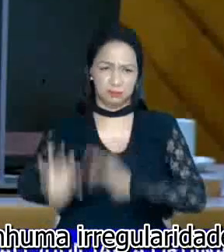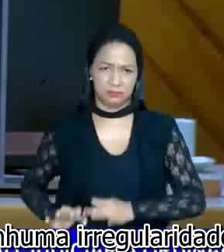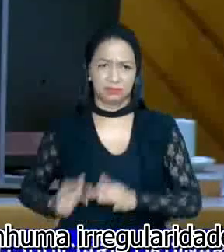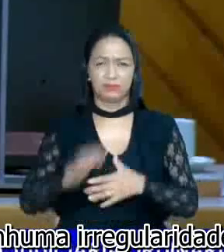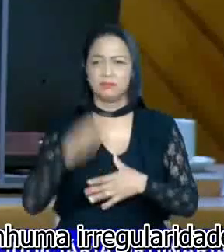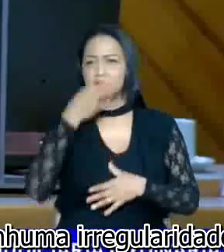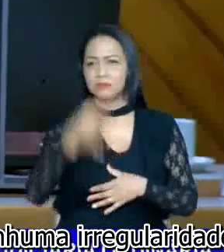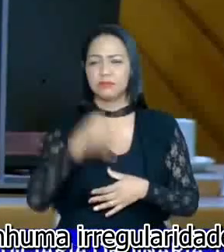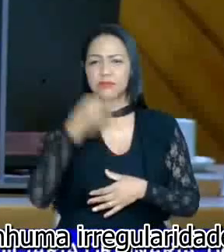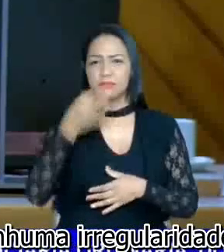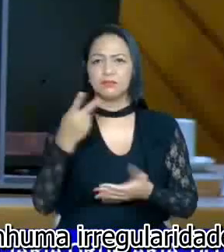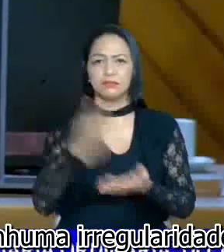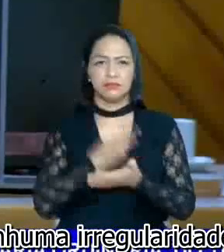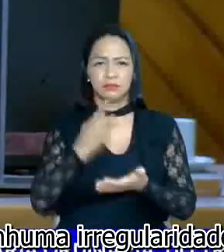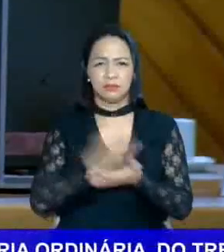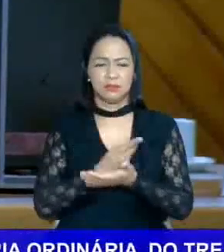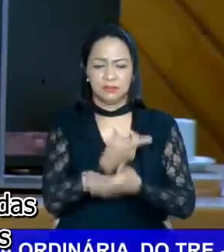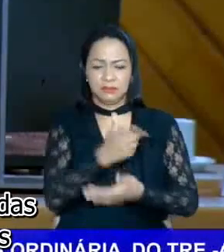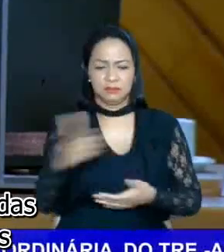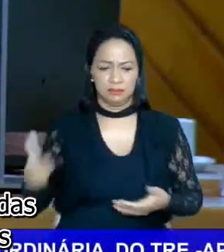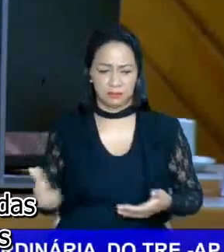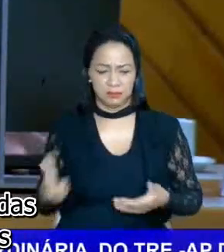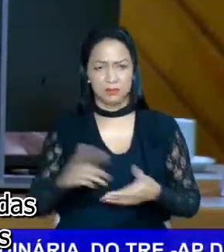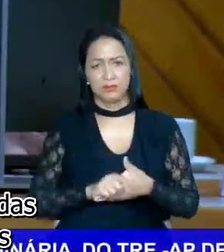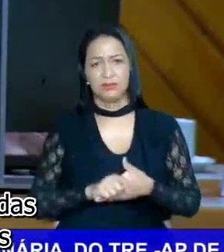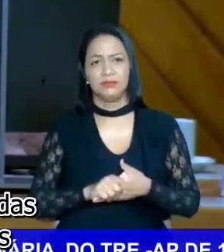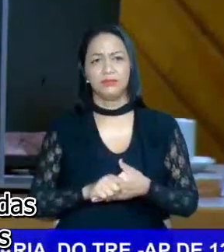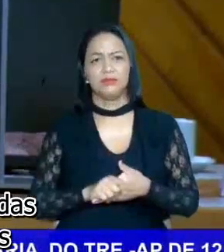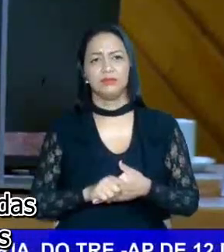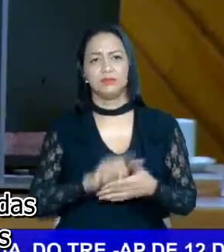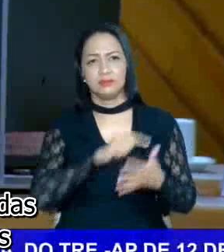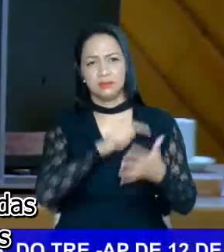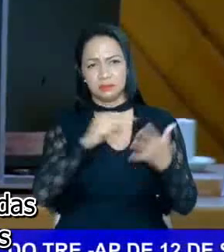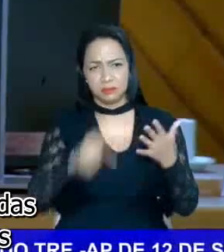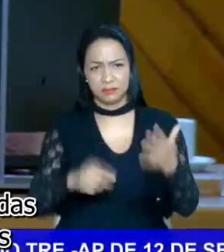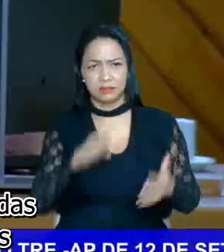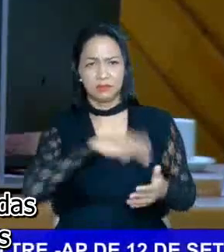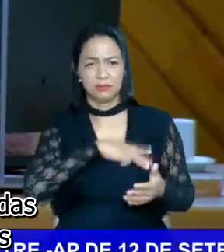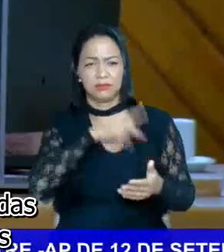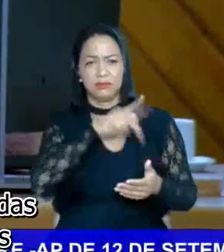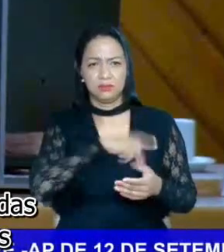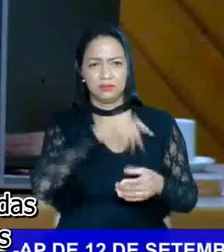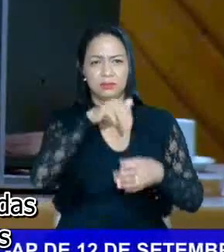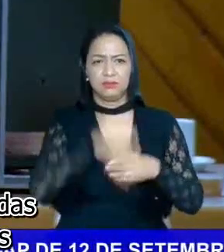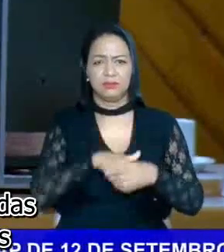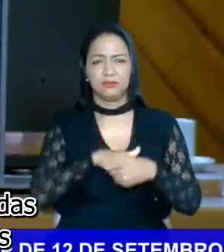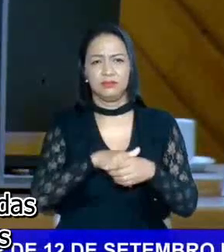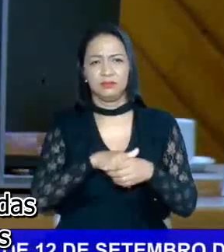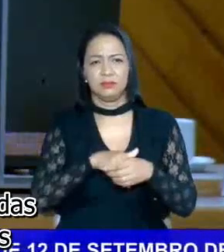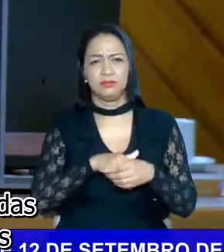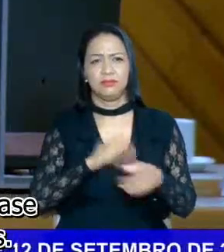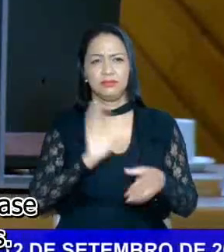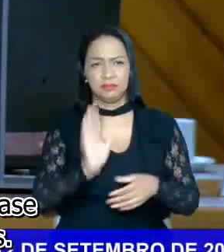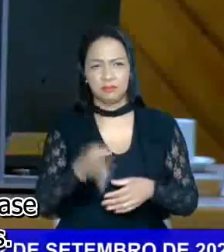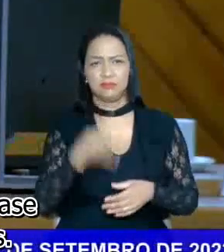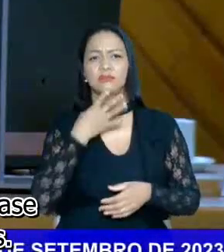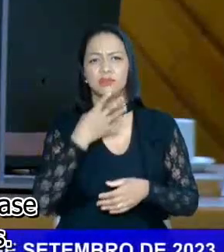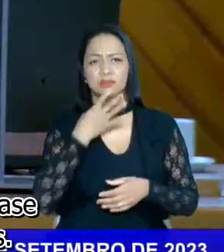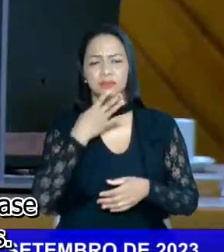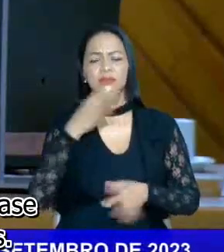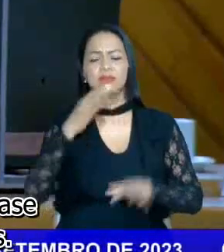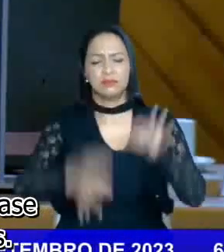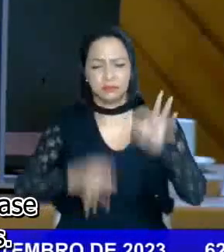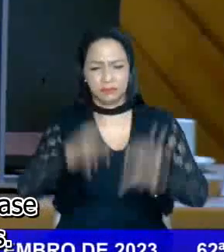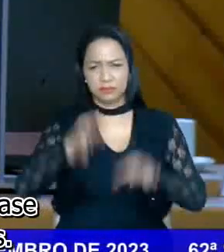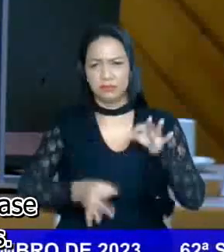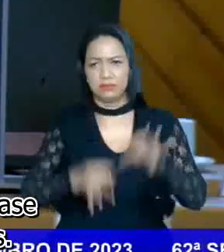sugeriu nenhuma irregularidade, e as irregularidades que estão sendo apontadas pelo Ministério Público Eleitoral são aquelas que nós já conhecemos e já